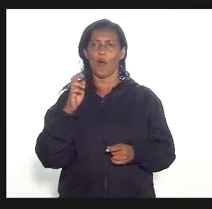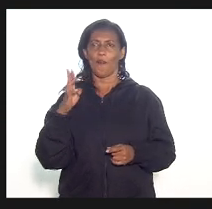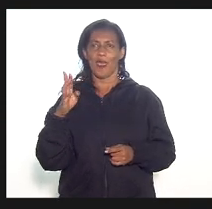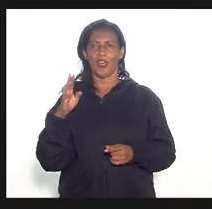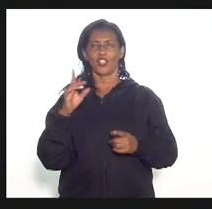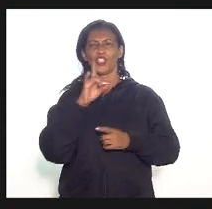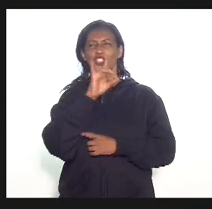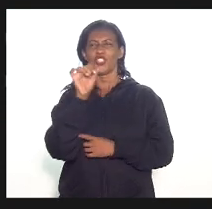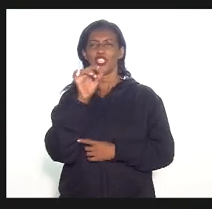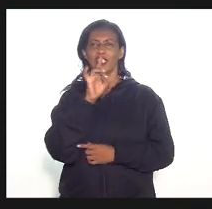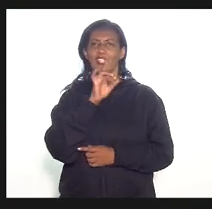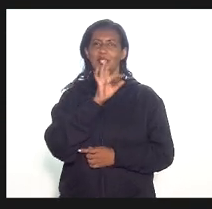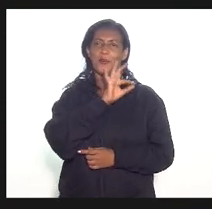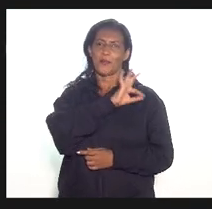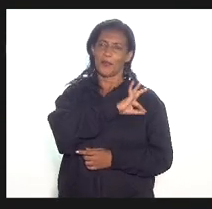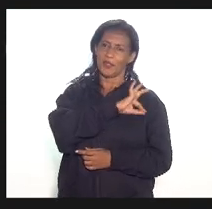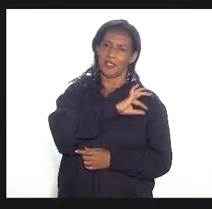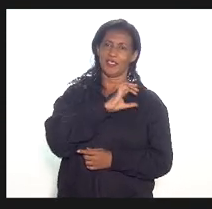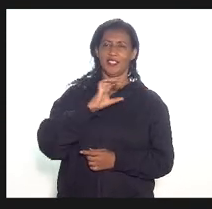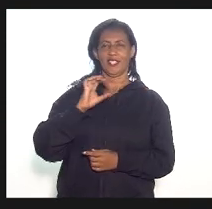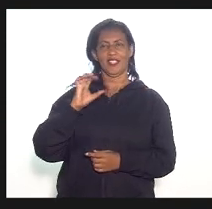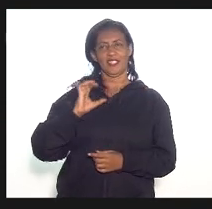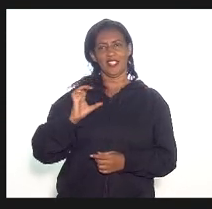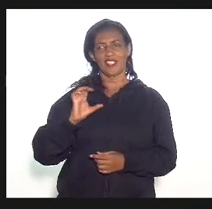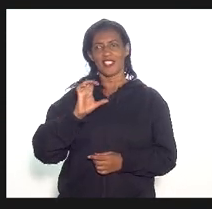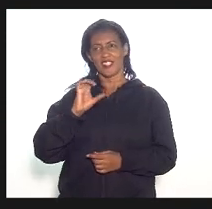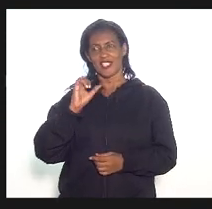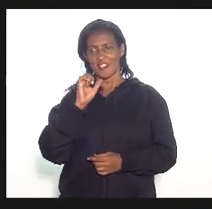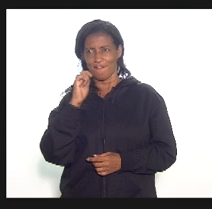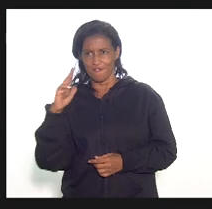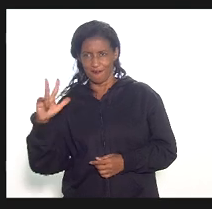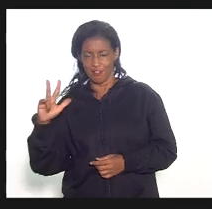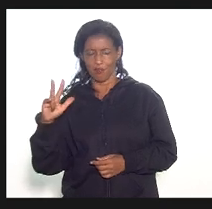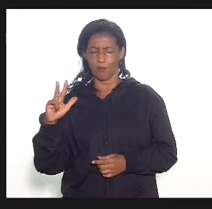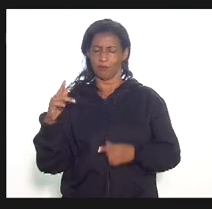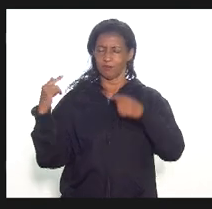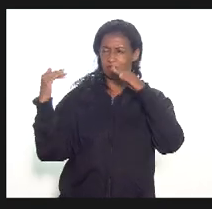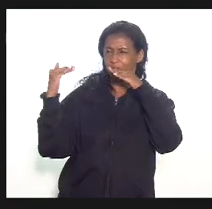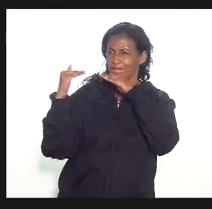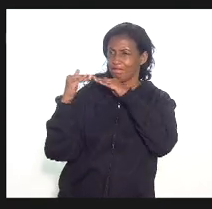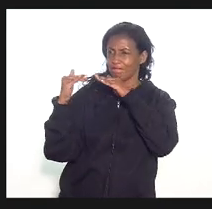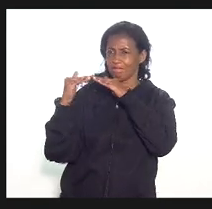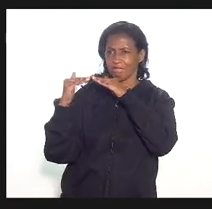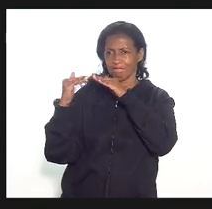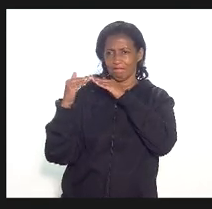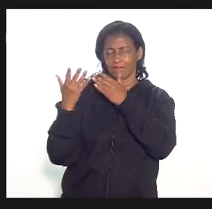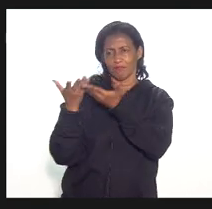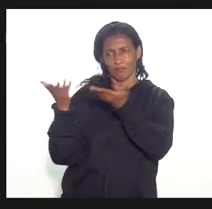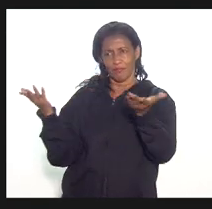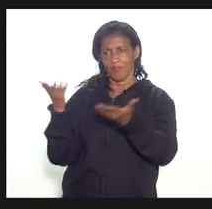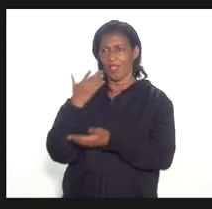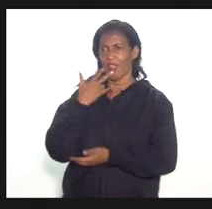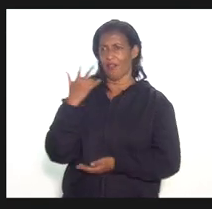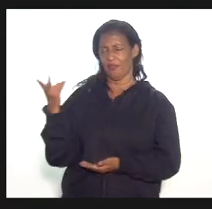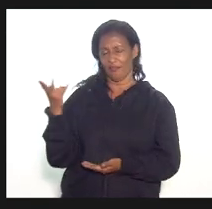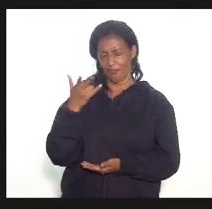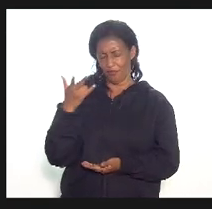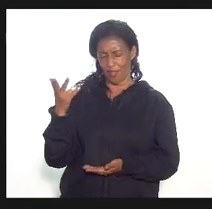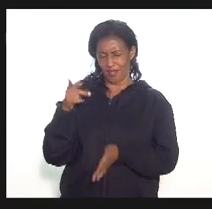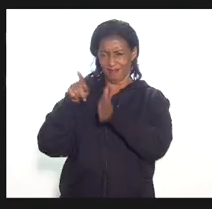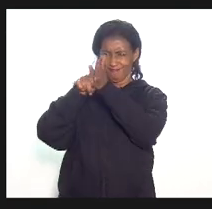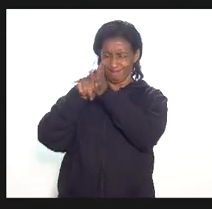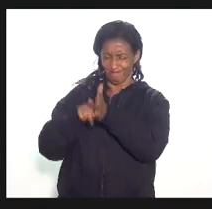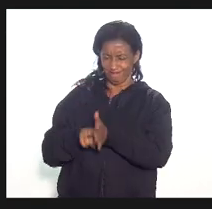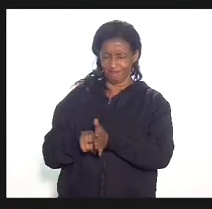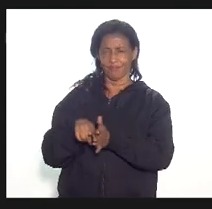civil concordo plenamente com a fala do meu colega Rodrigo Amorim do Márcio Galberto e quais análises